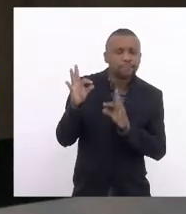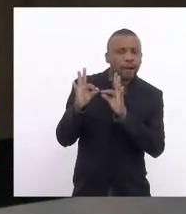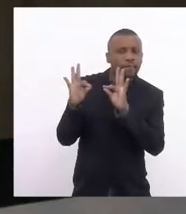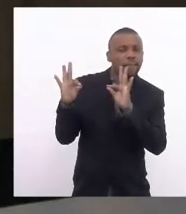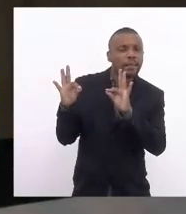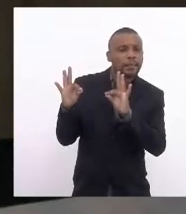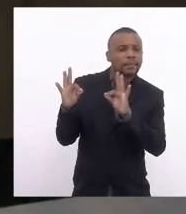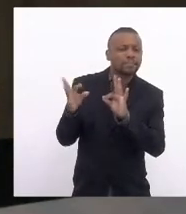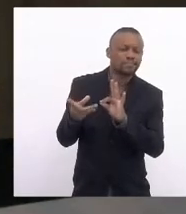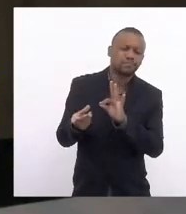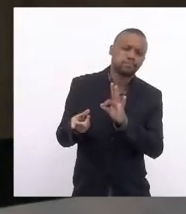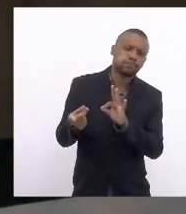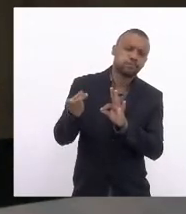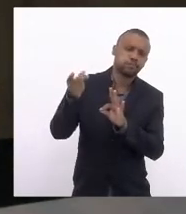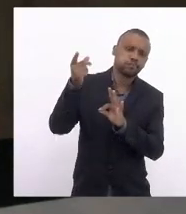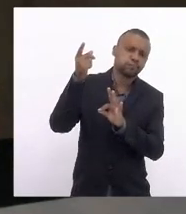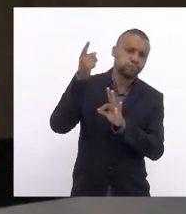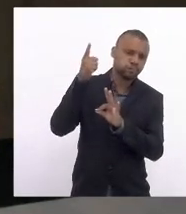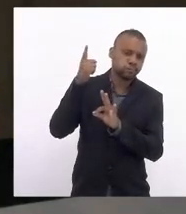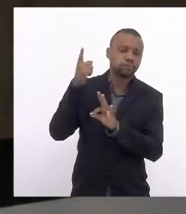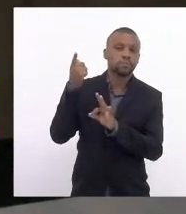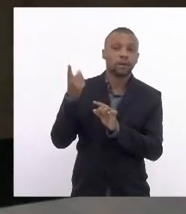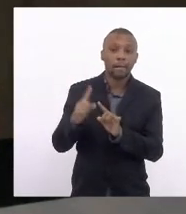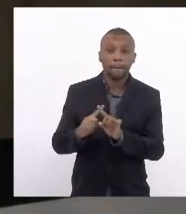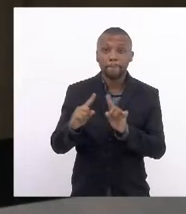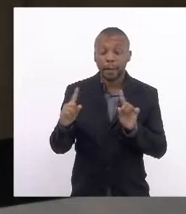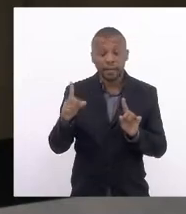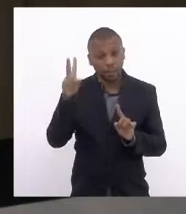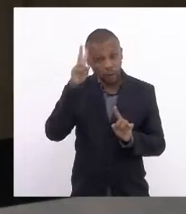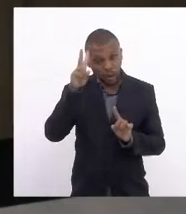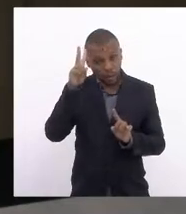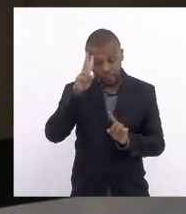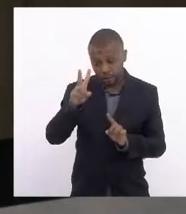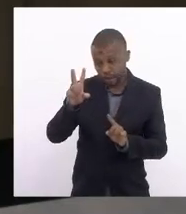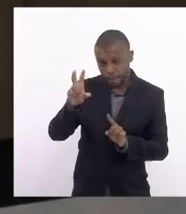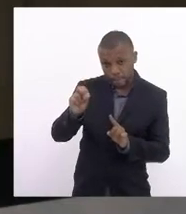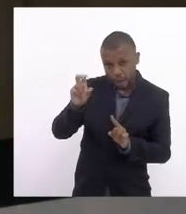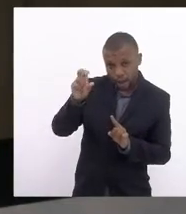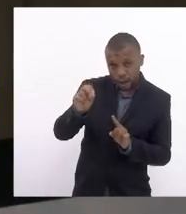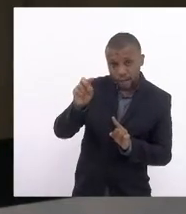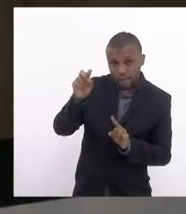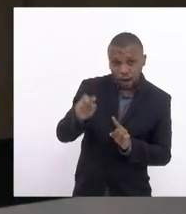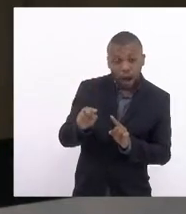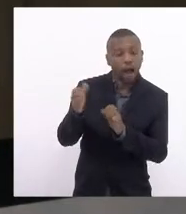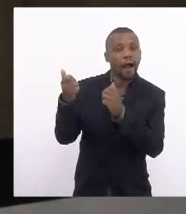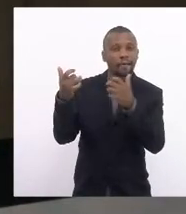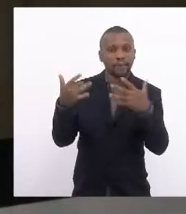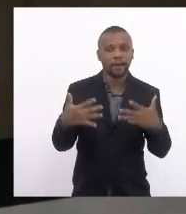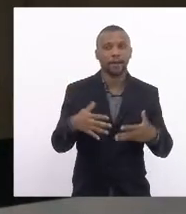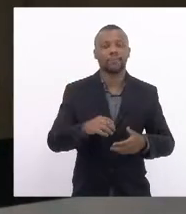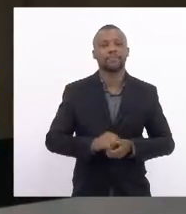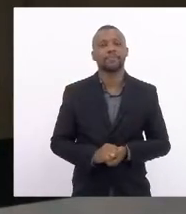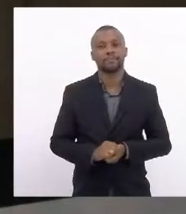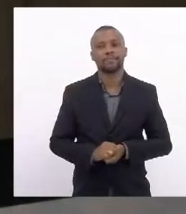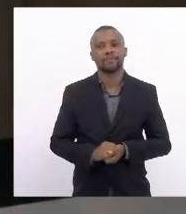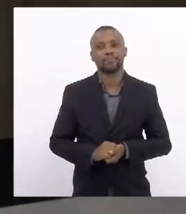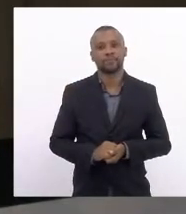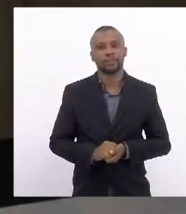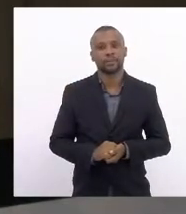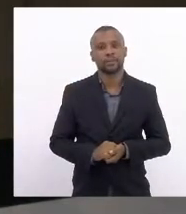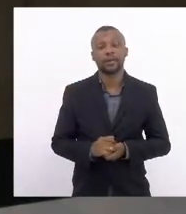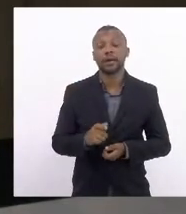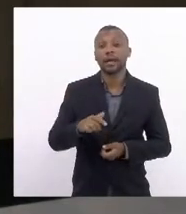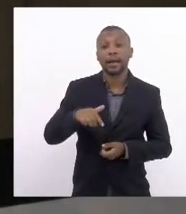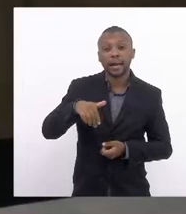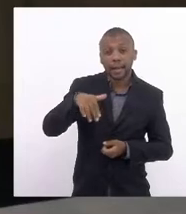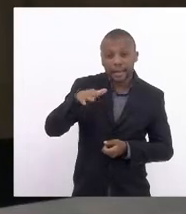não ouvi há muito tempo, mas que a minha avó, de vez em quando, falava, que diz assim, quem sabe a quentura da panela